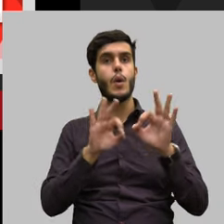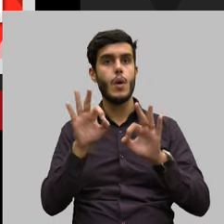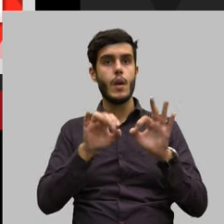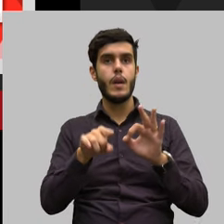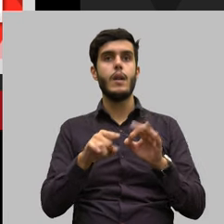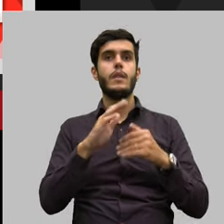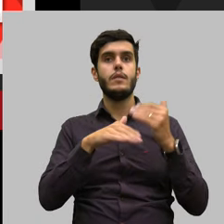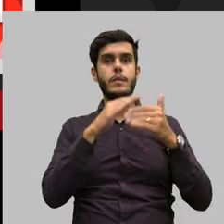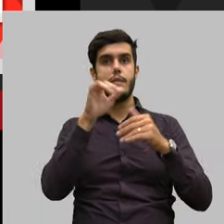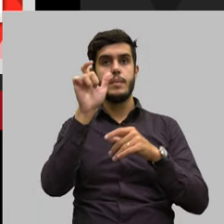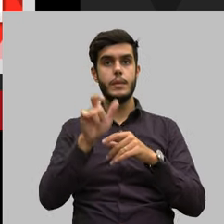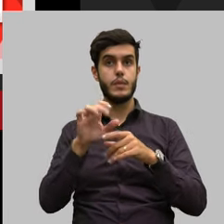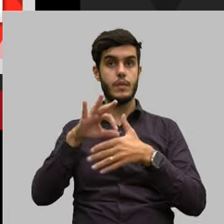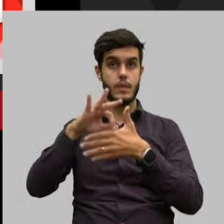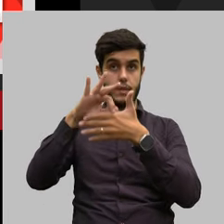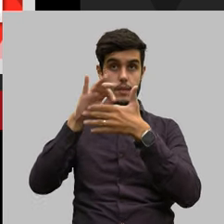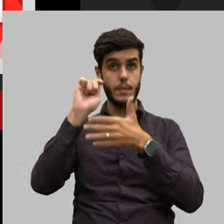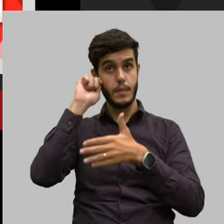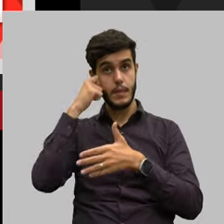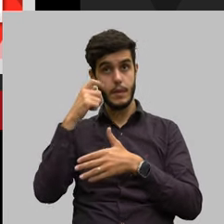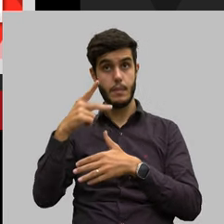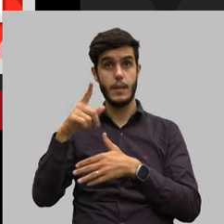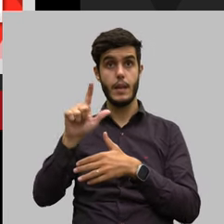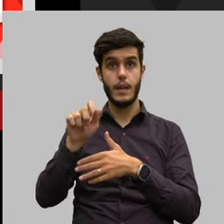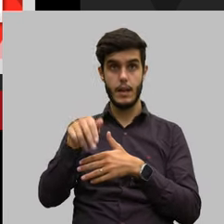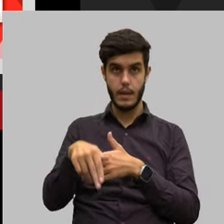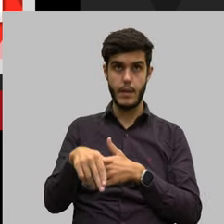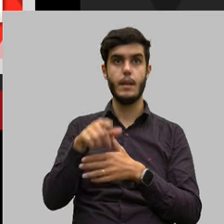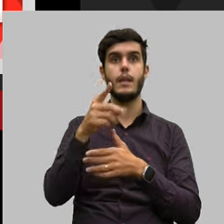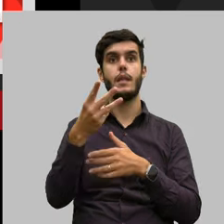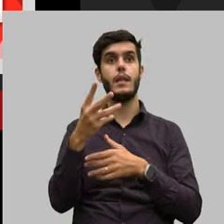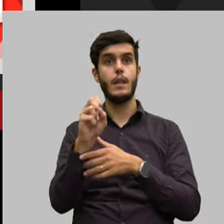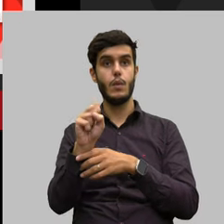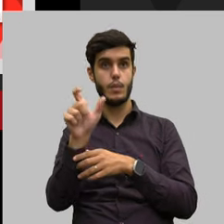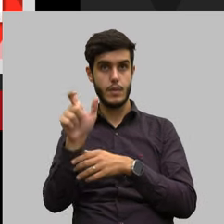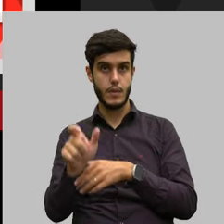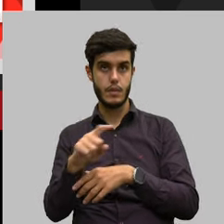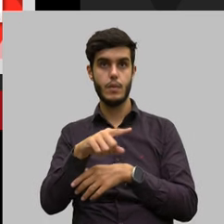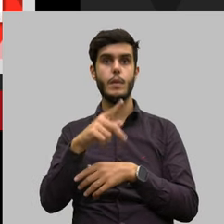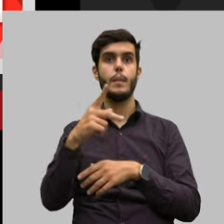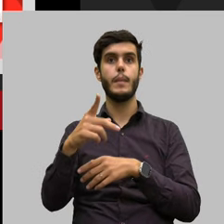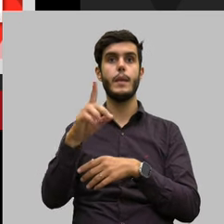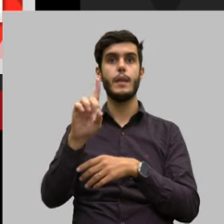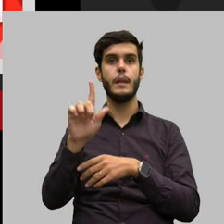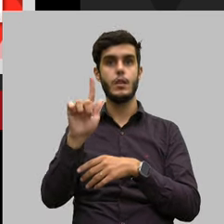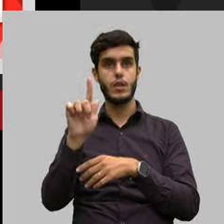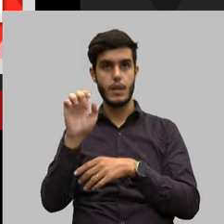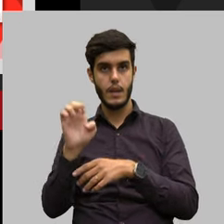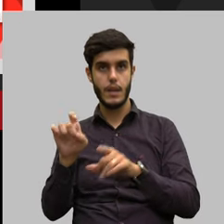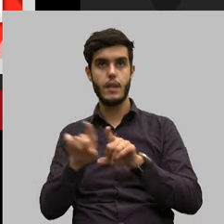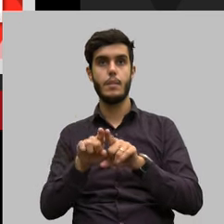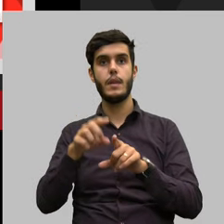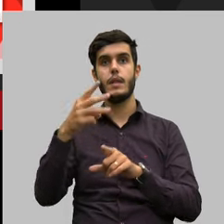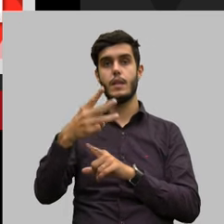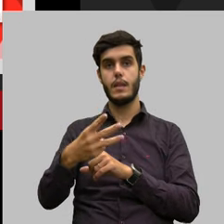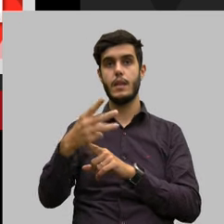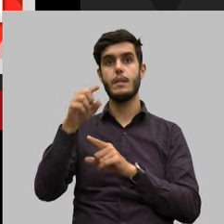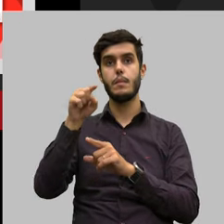negras com 38 lideranças e o programa de desenvolvimento de gestores escolares o pdge da educação com 34